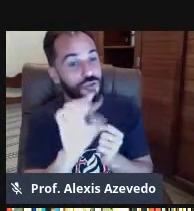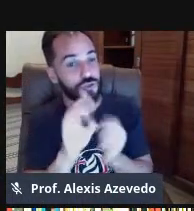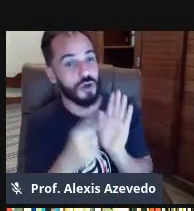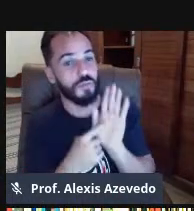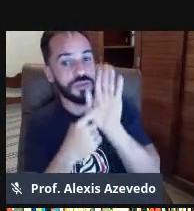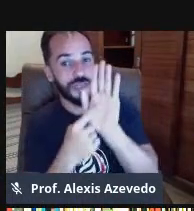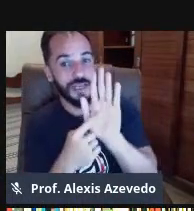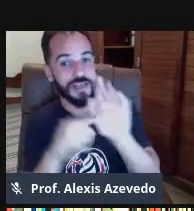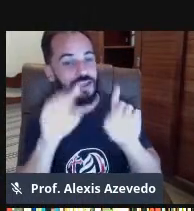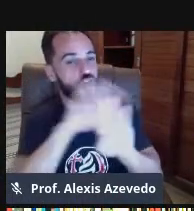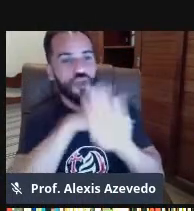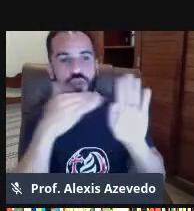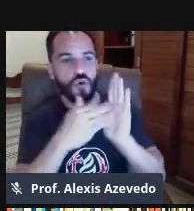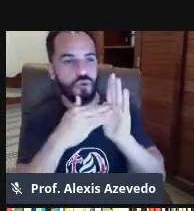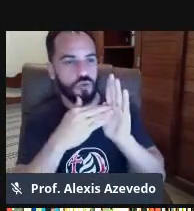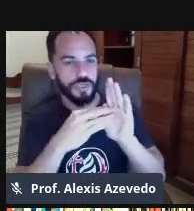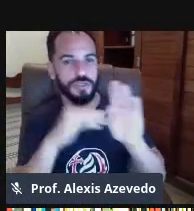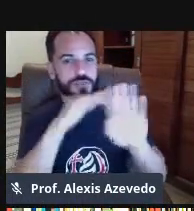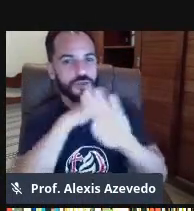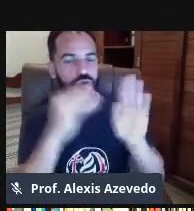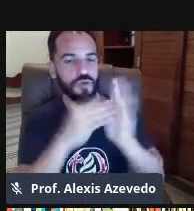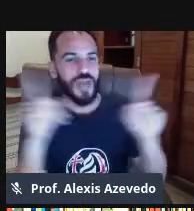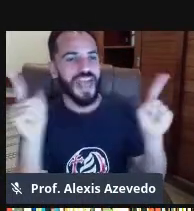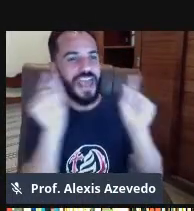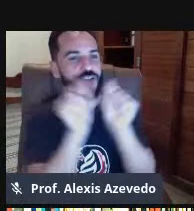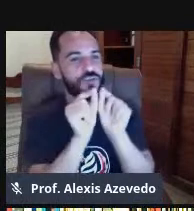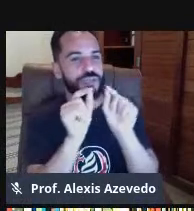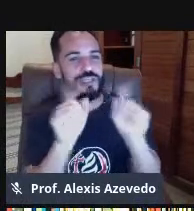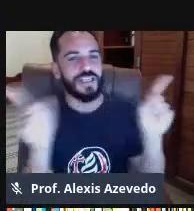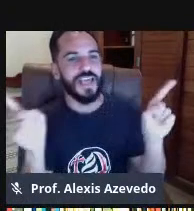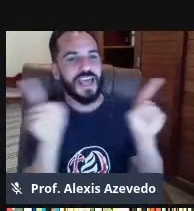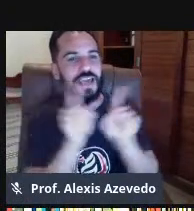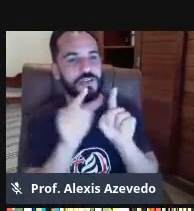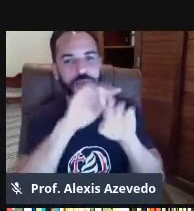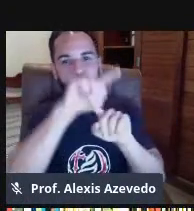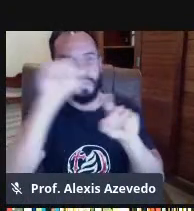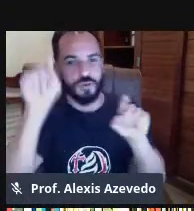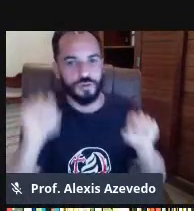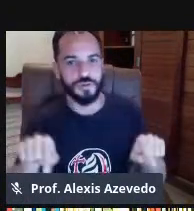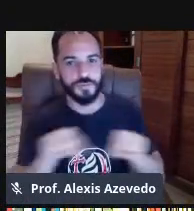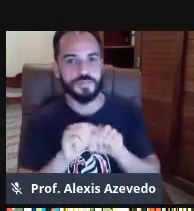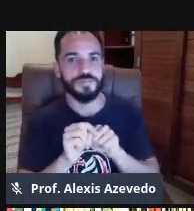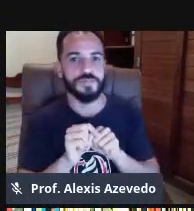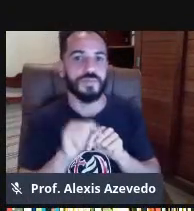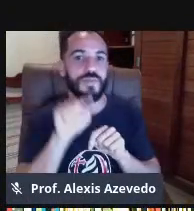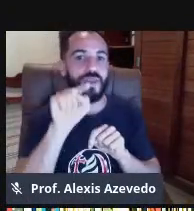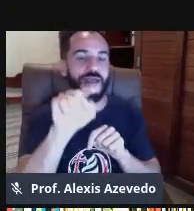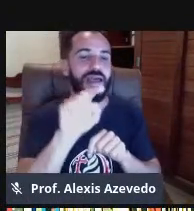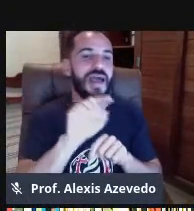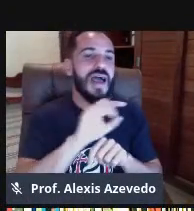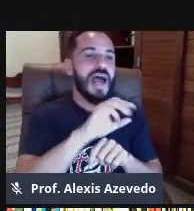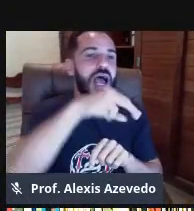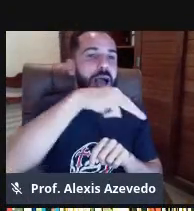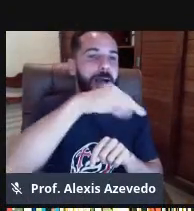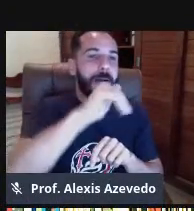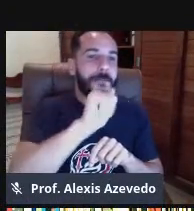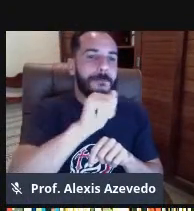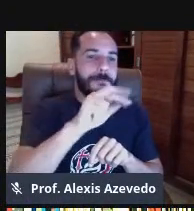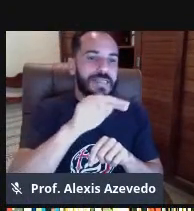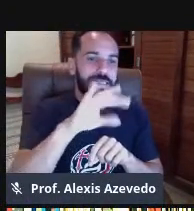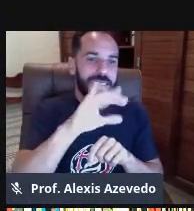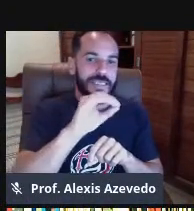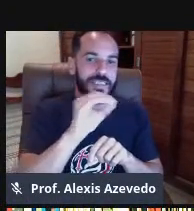aqui para a gente acompanhar mais passo a passo. Né? Então nós temos a matriz curricular aqui do primeiro ao oitavo